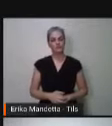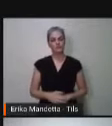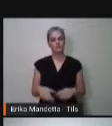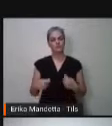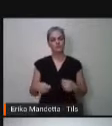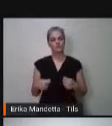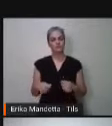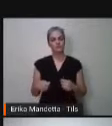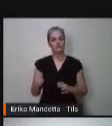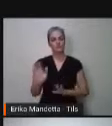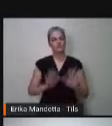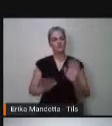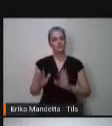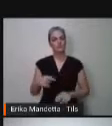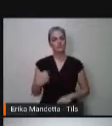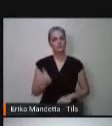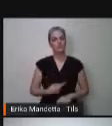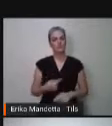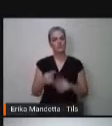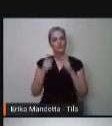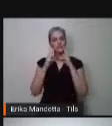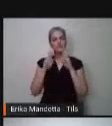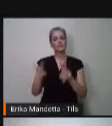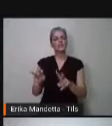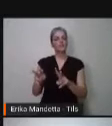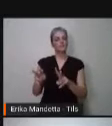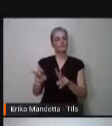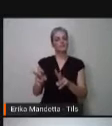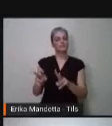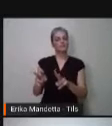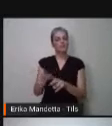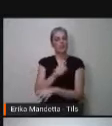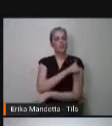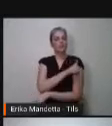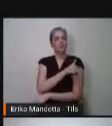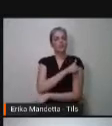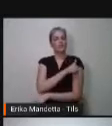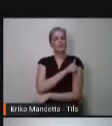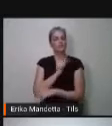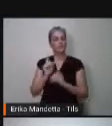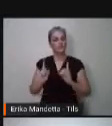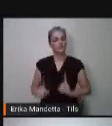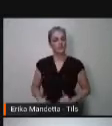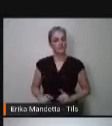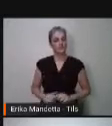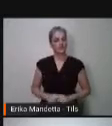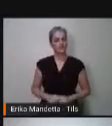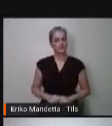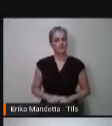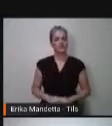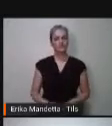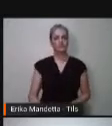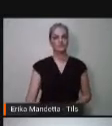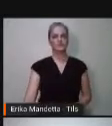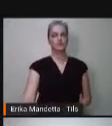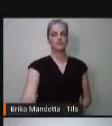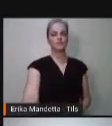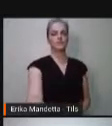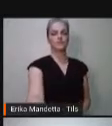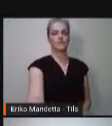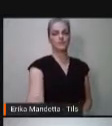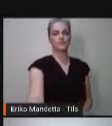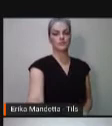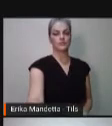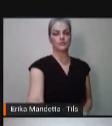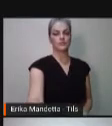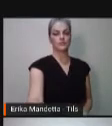né, para o estudante com deficiência, ou vamos dizer aqui, né, para os estudantes